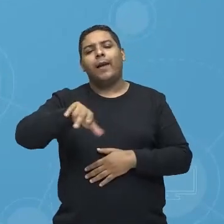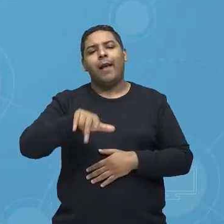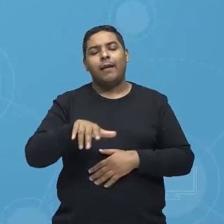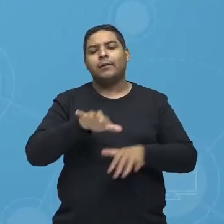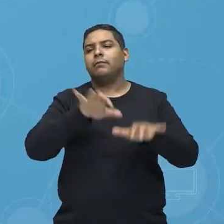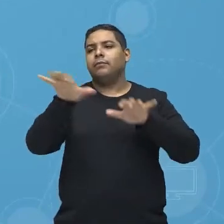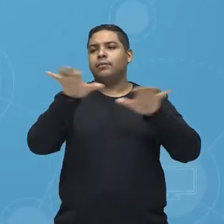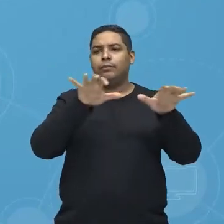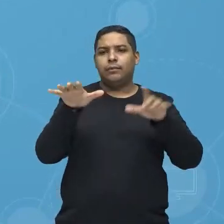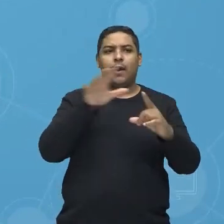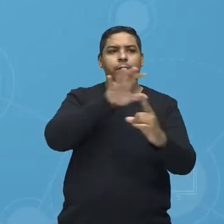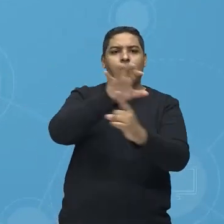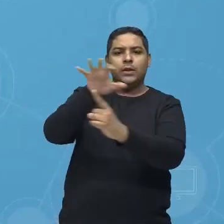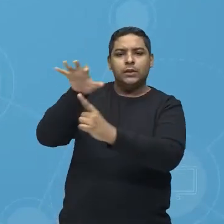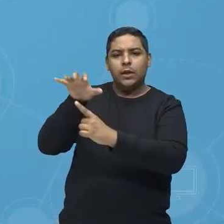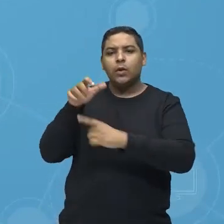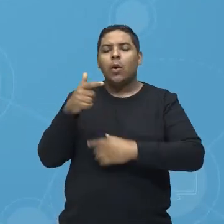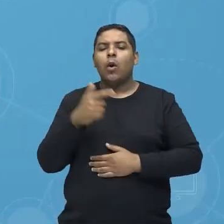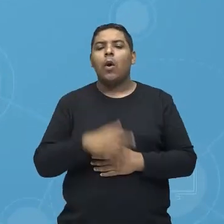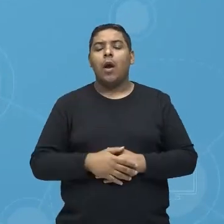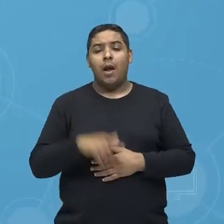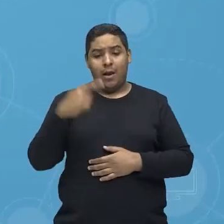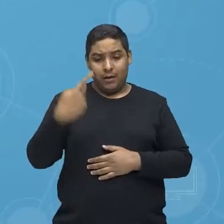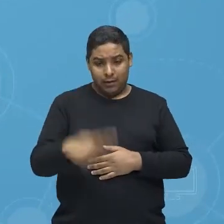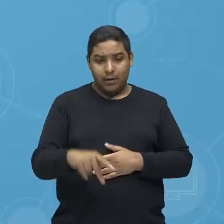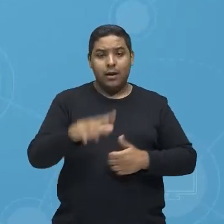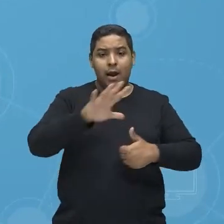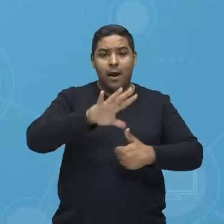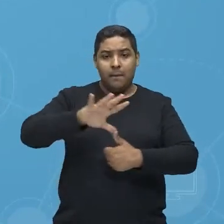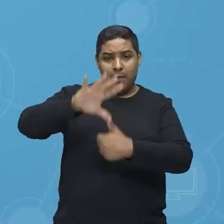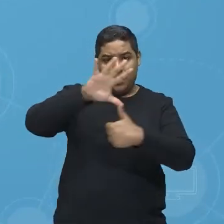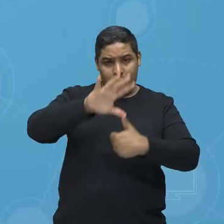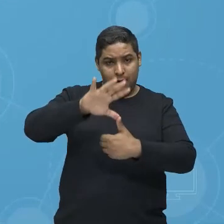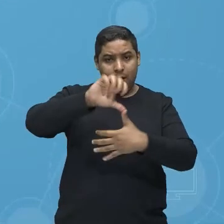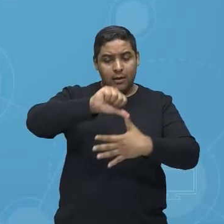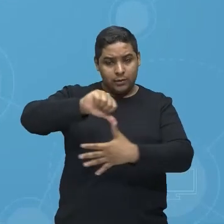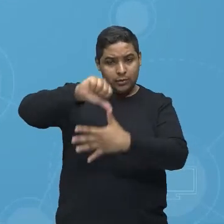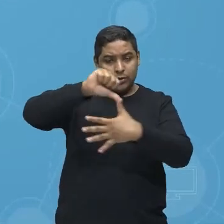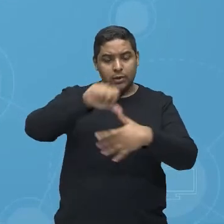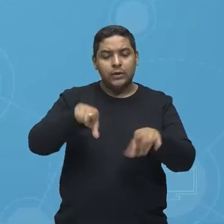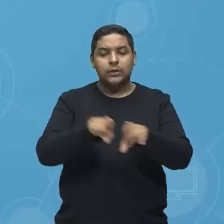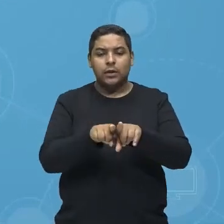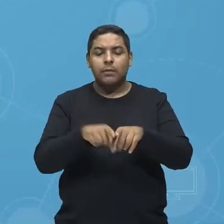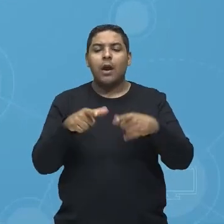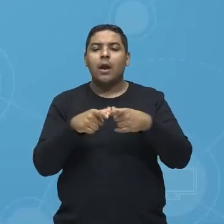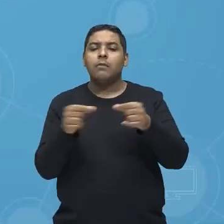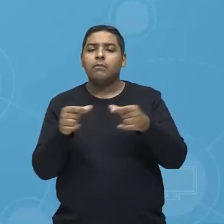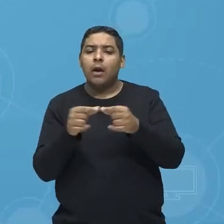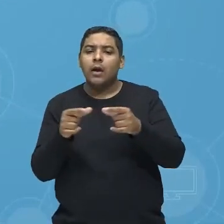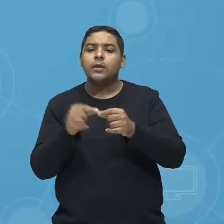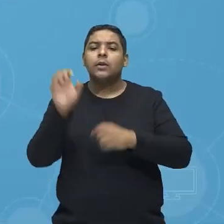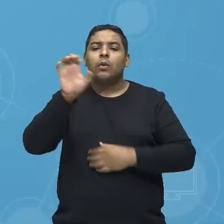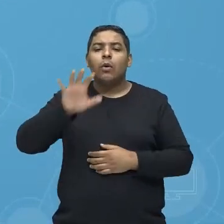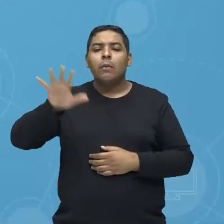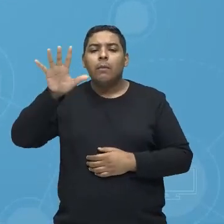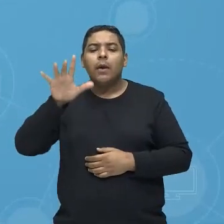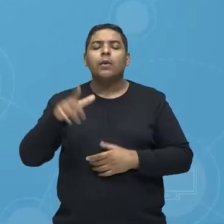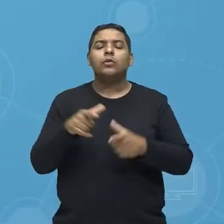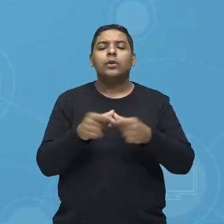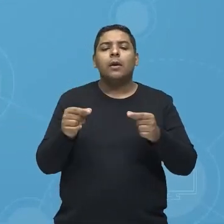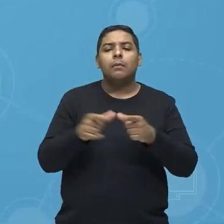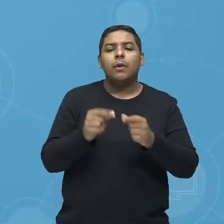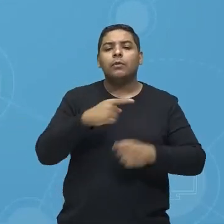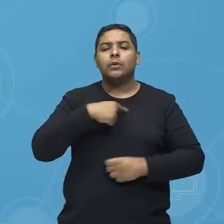Estados Unidos acabam influenciando muito aqui na América Latina, em países europeus, no Japão, na China, com esse desenvolvimento que a